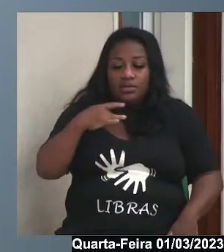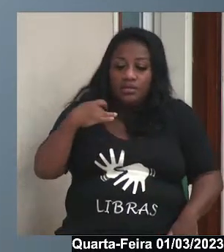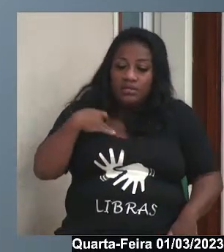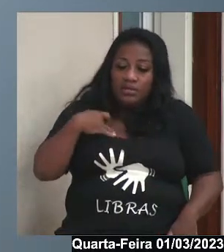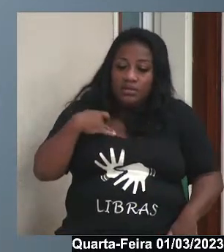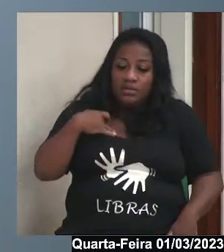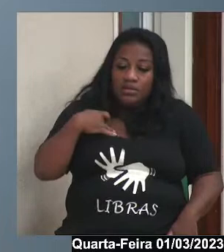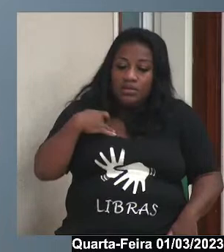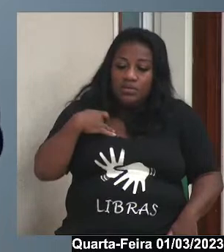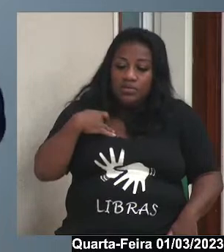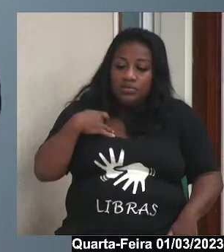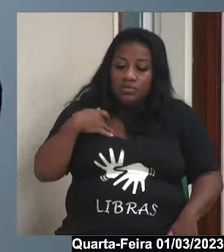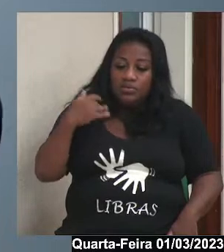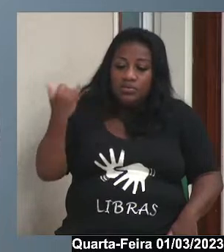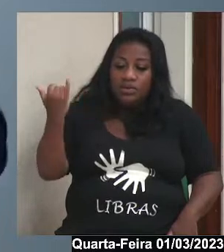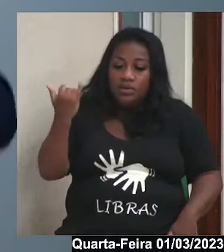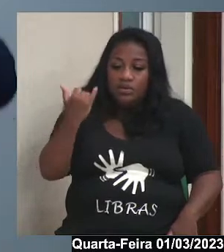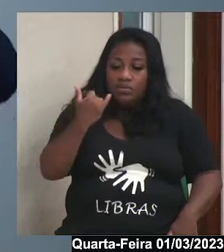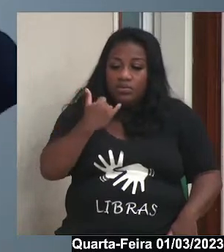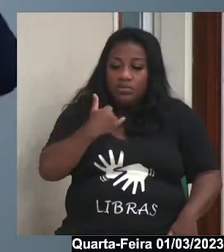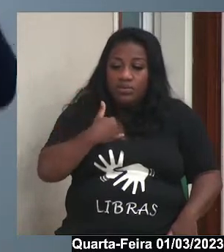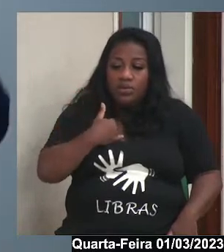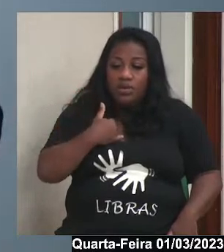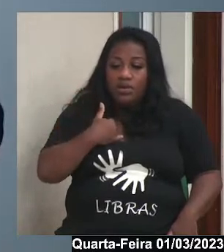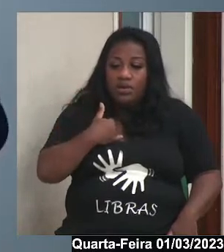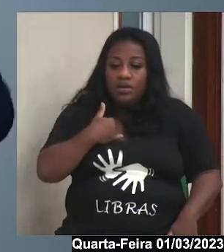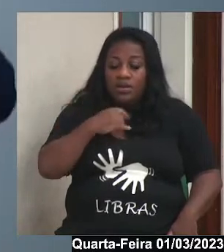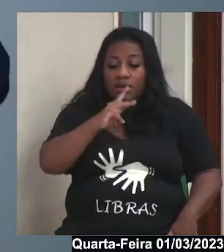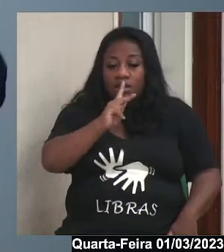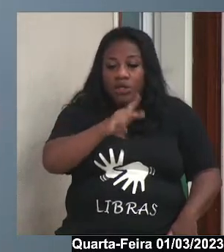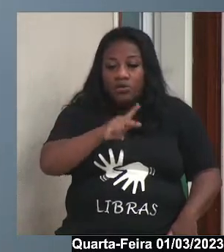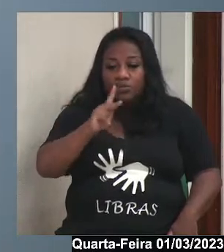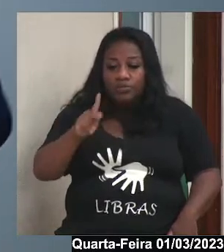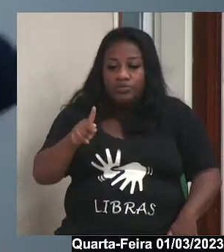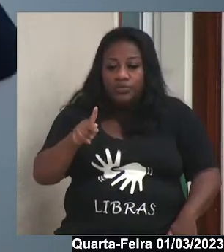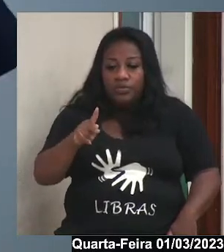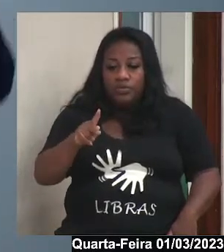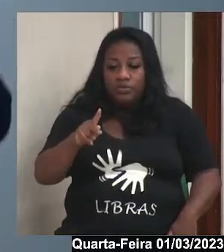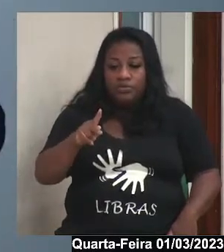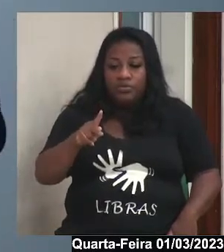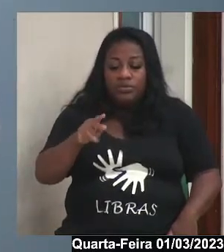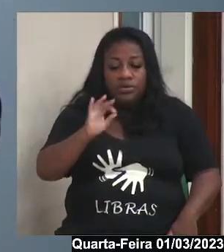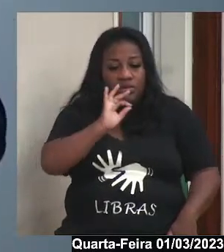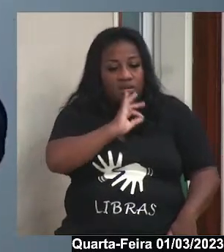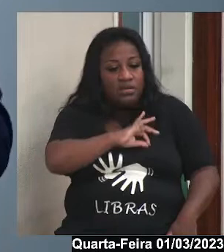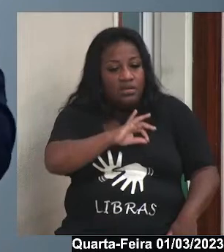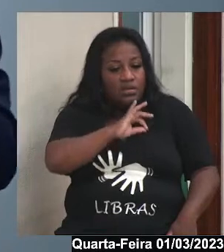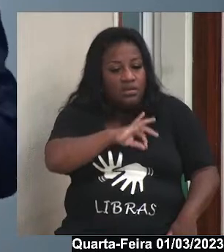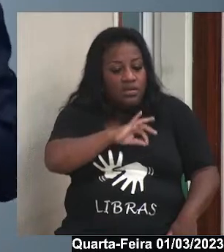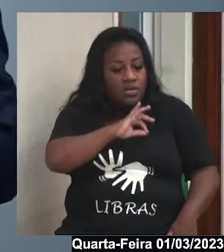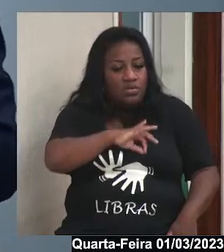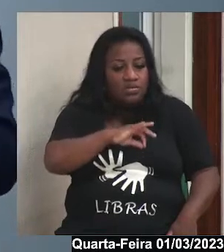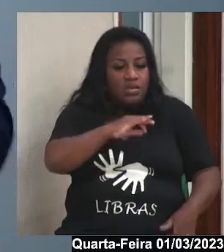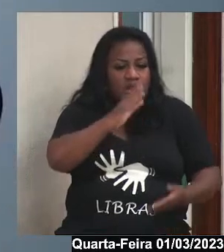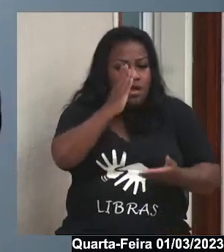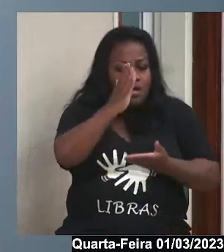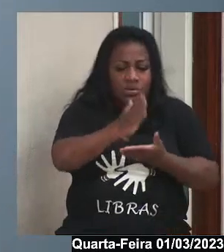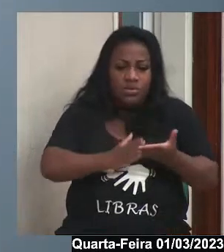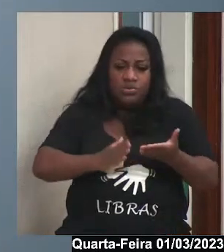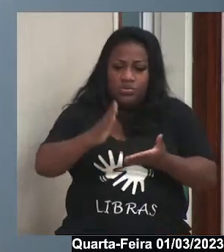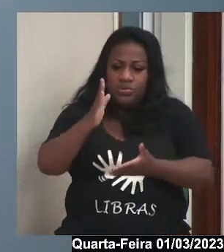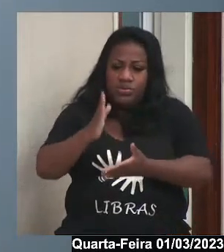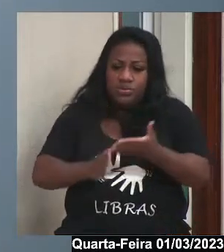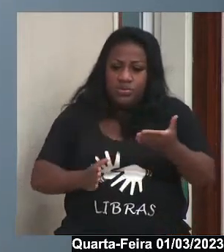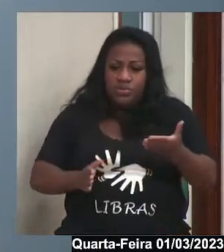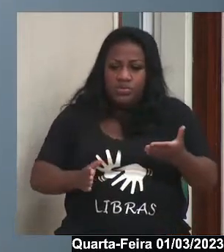acabei de receber uma denúncia. Os professores da nossa cidade receberam o salário parcialmente. O senhor